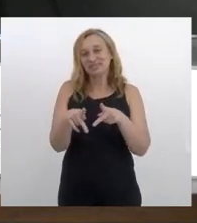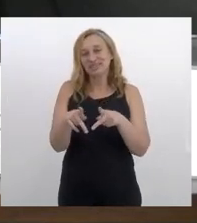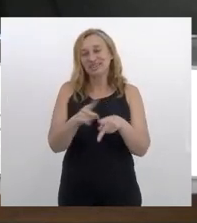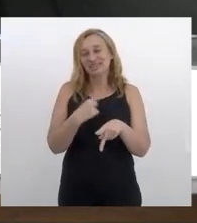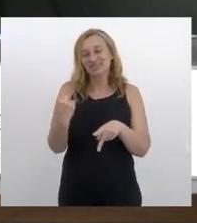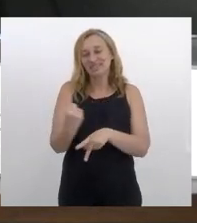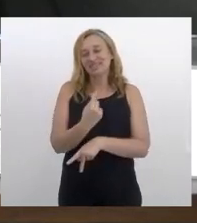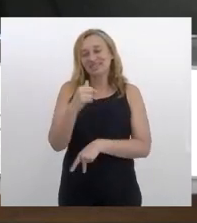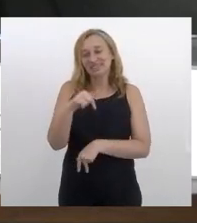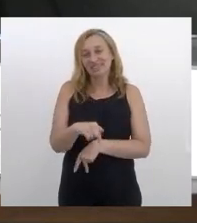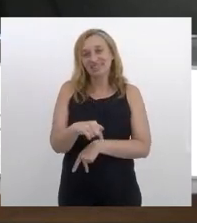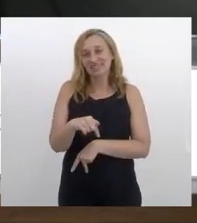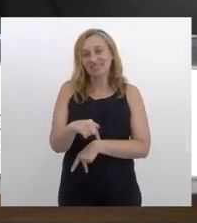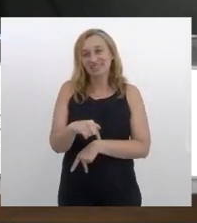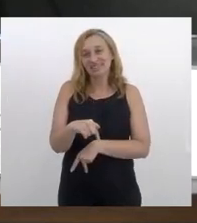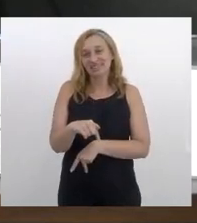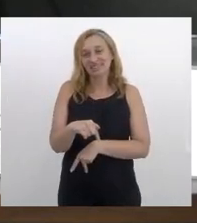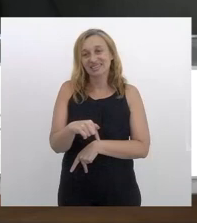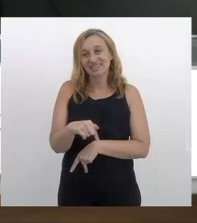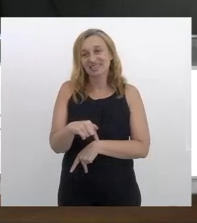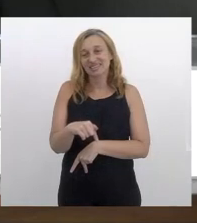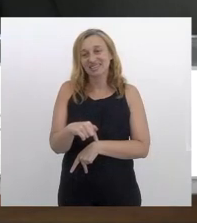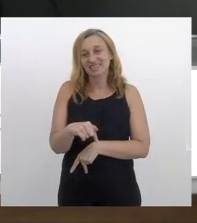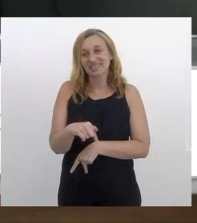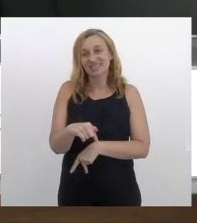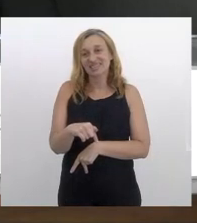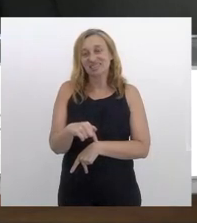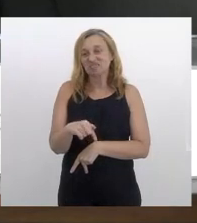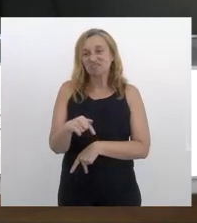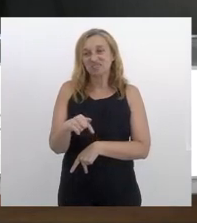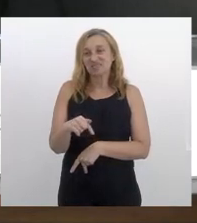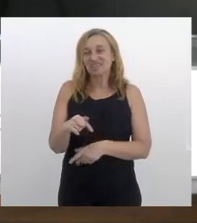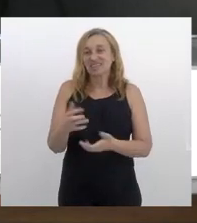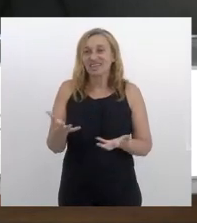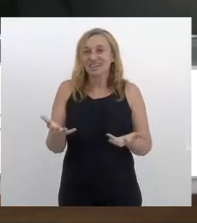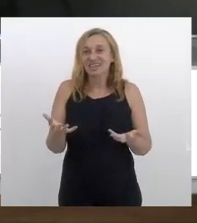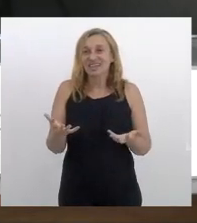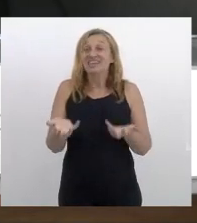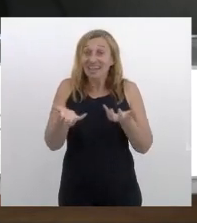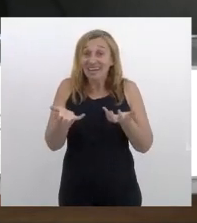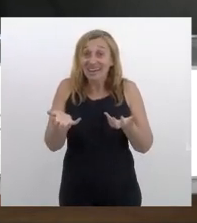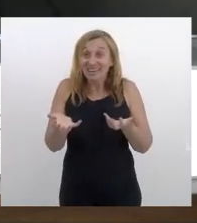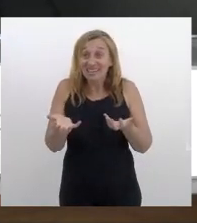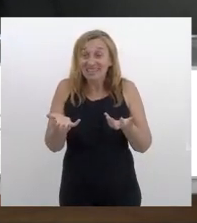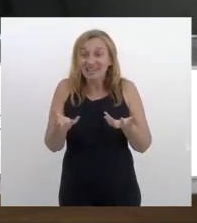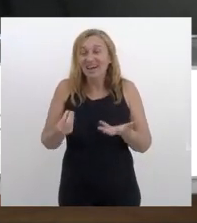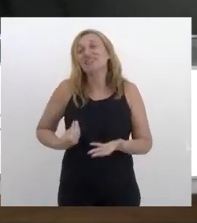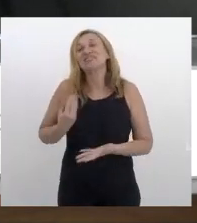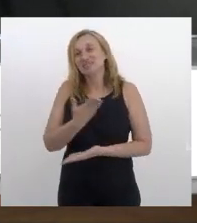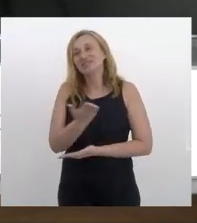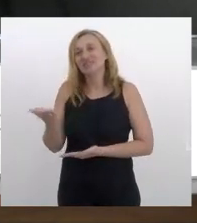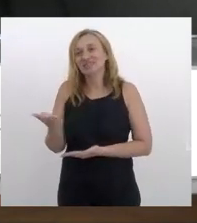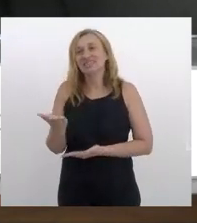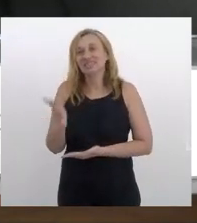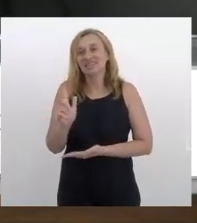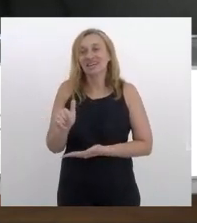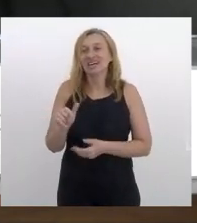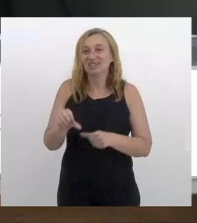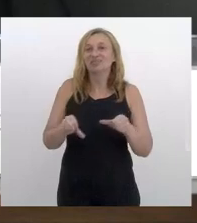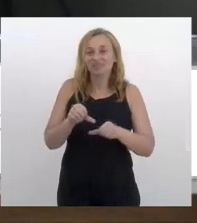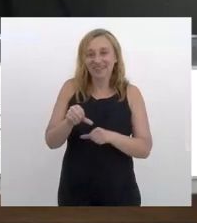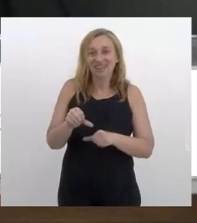gente aqui não tem distinção nenhuma, muito mais religiosa. A gente quer isso, a presença de vocês, porque é assim que a gente vai